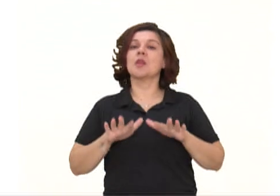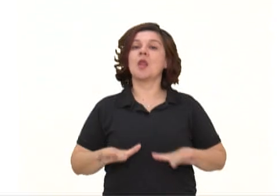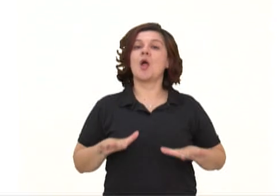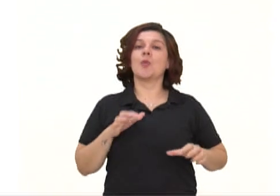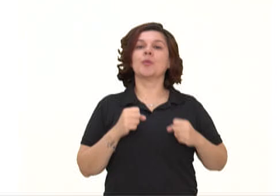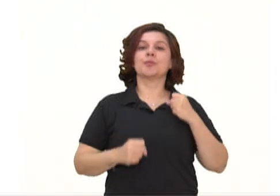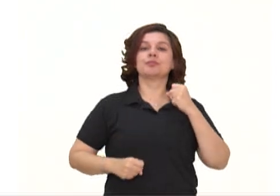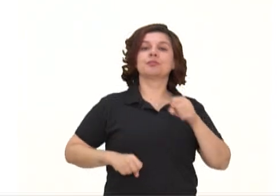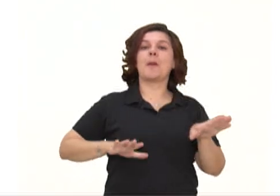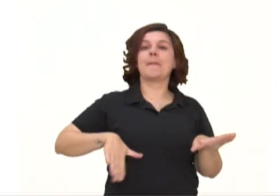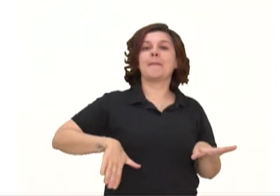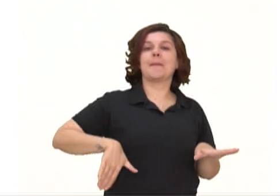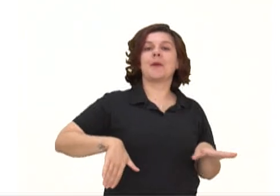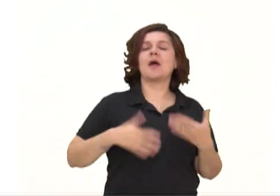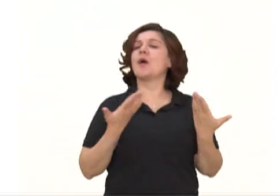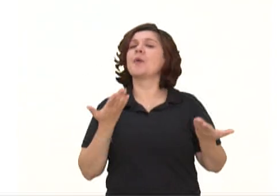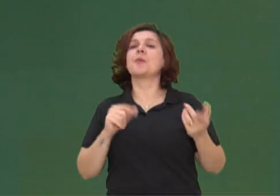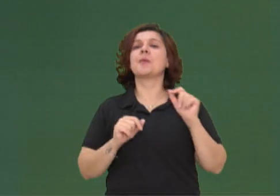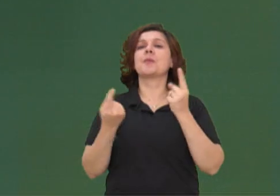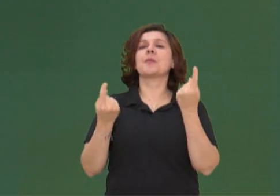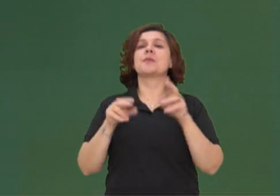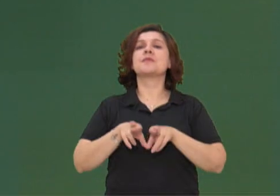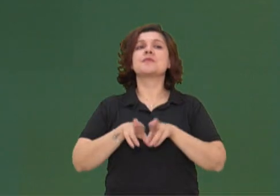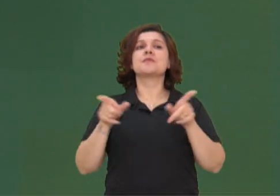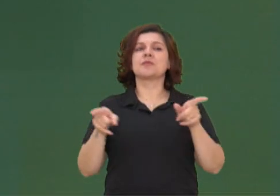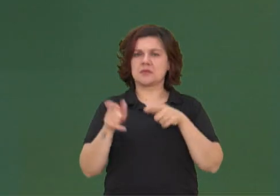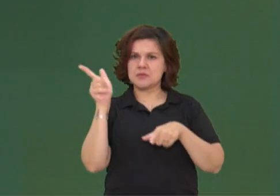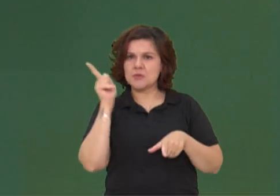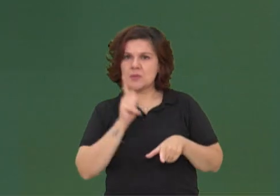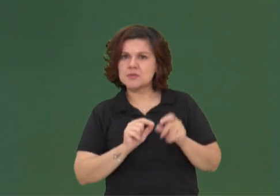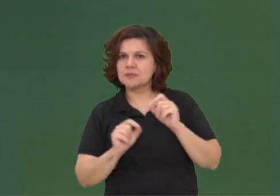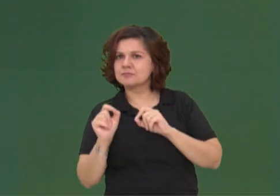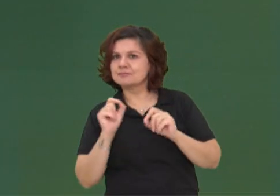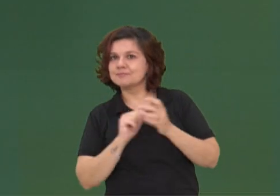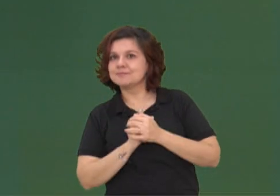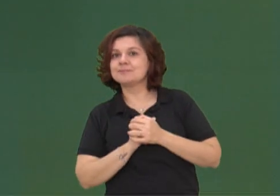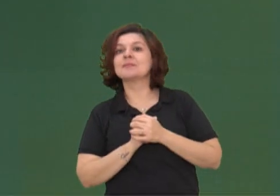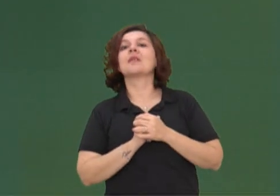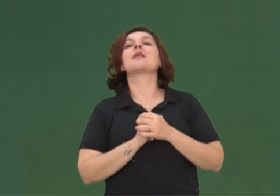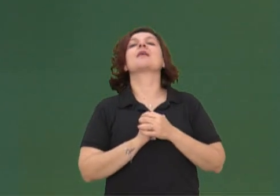tranquila ali numa praia. Qual que é a principal diferença, pessoal? Alguém consegue me dizer?